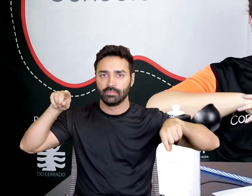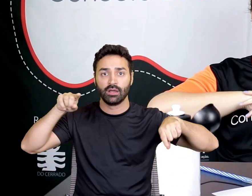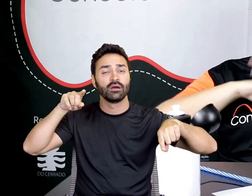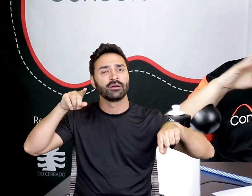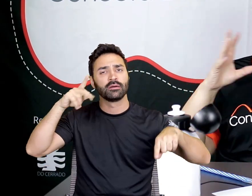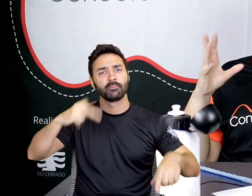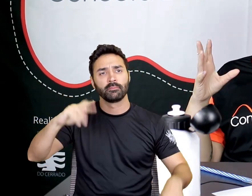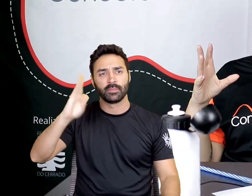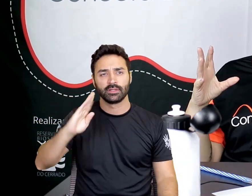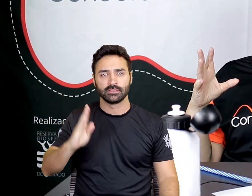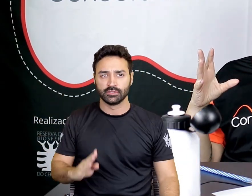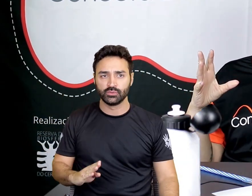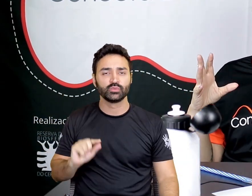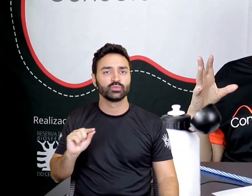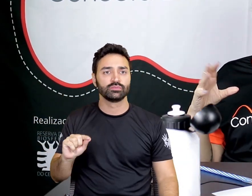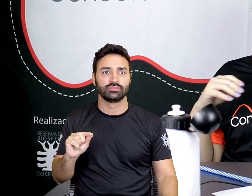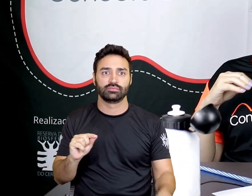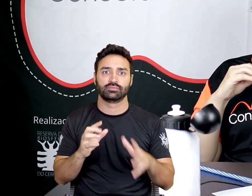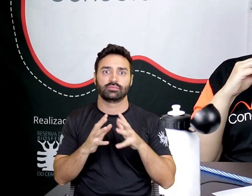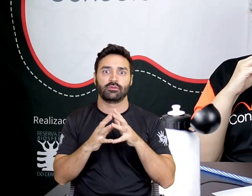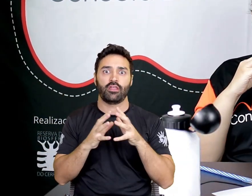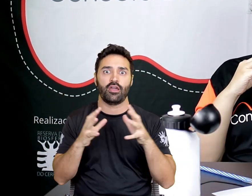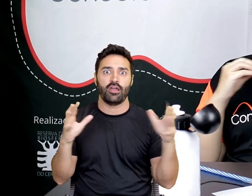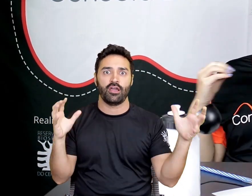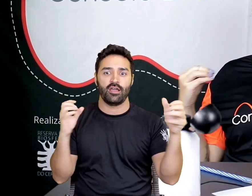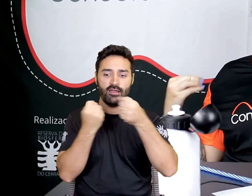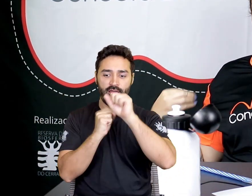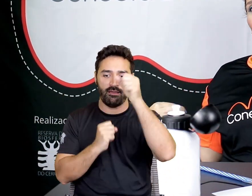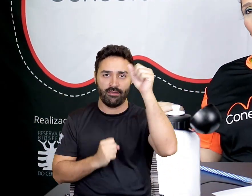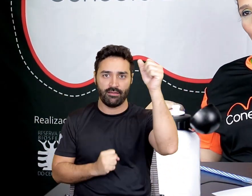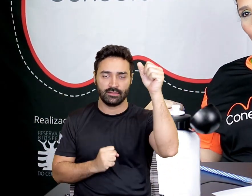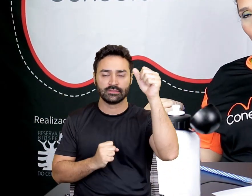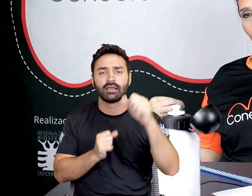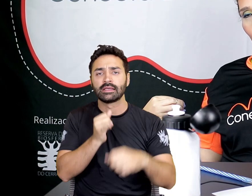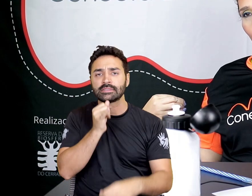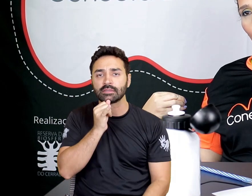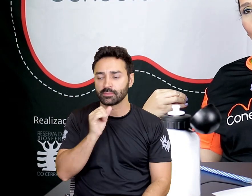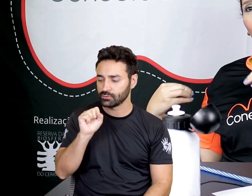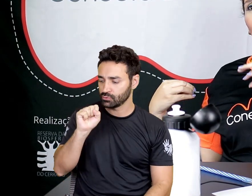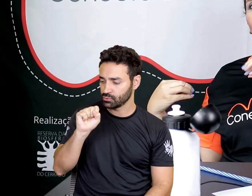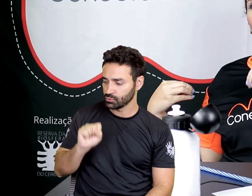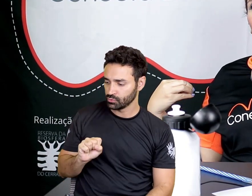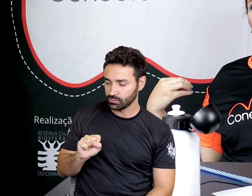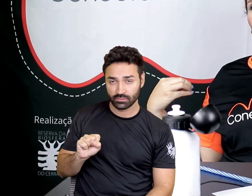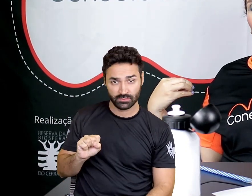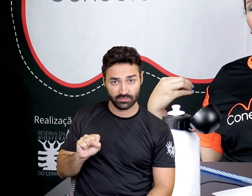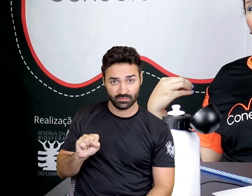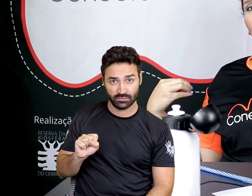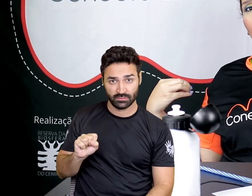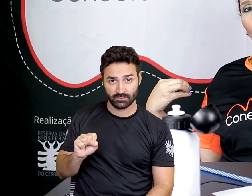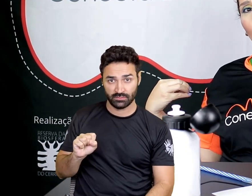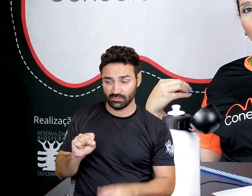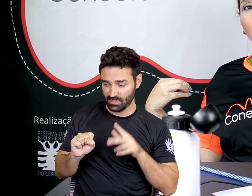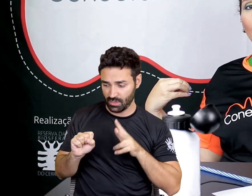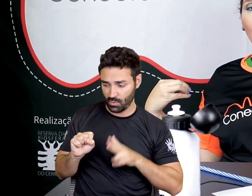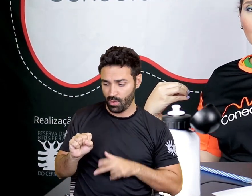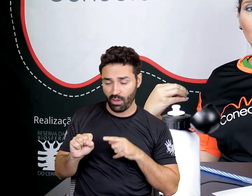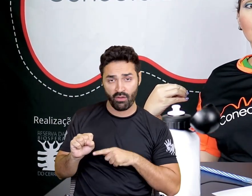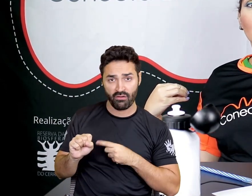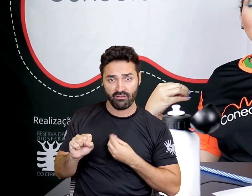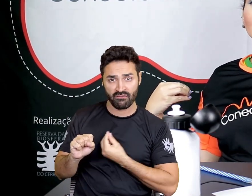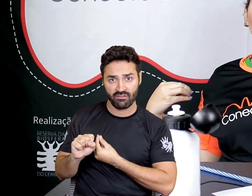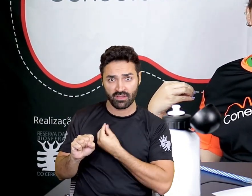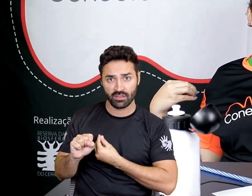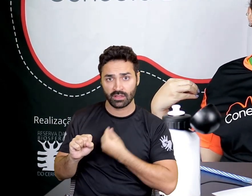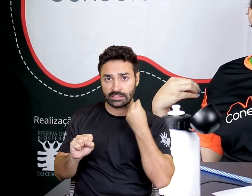É um país enorme. Uma pessoa que mora no Sul não tem as mesmas experiências e vivências que uma pessoa